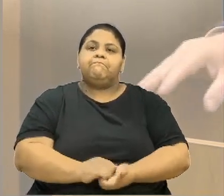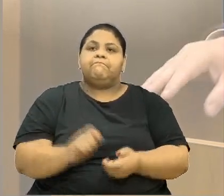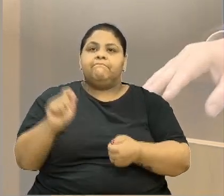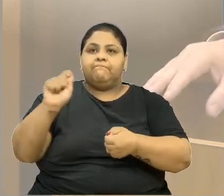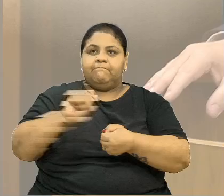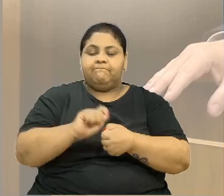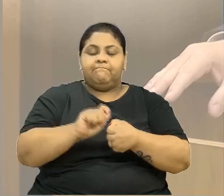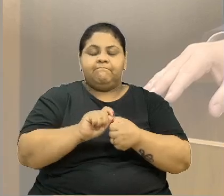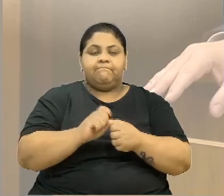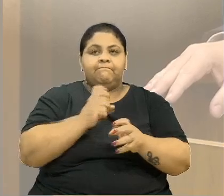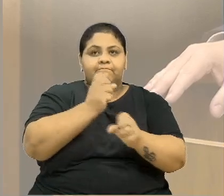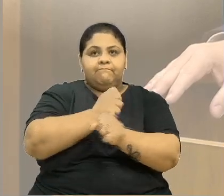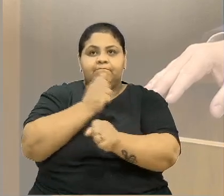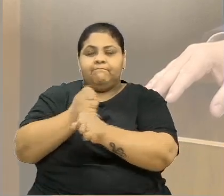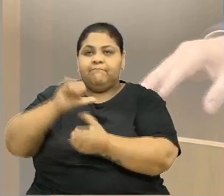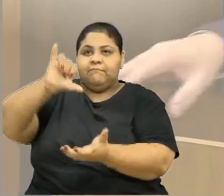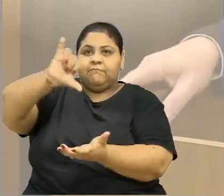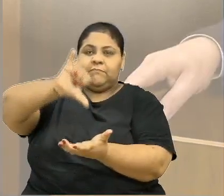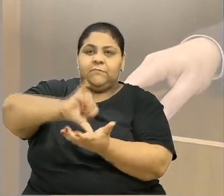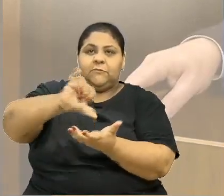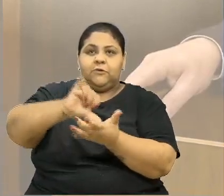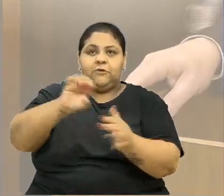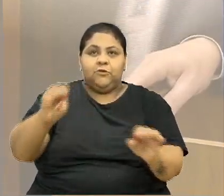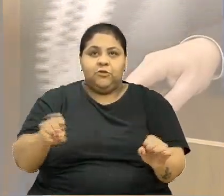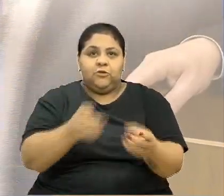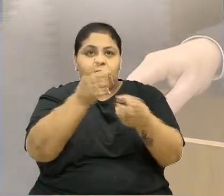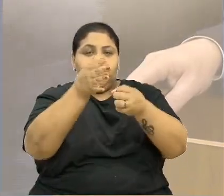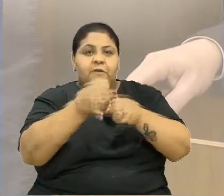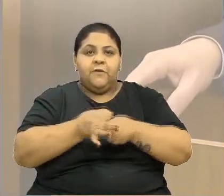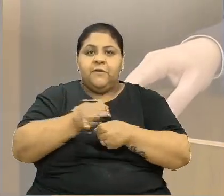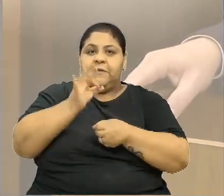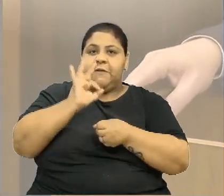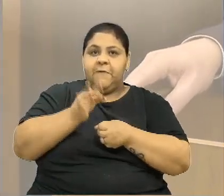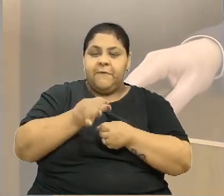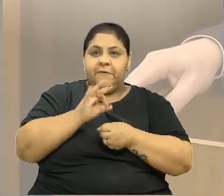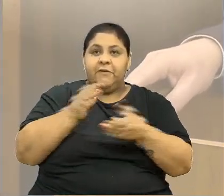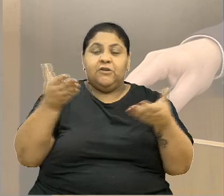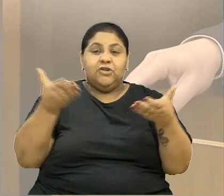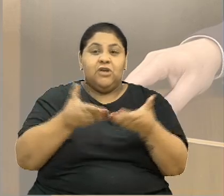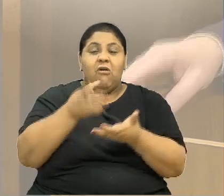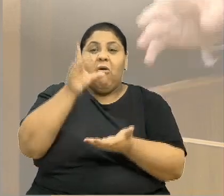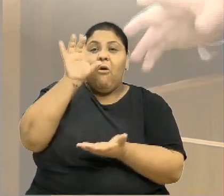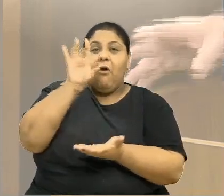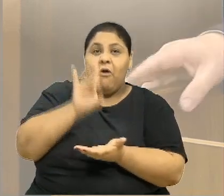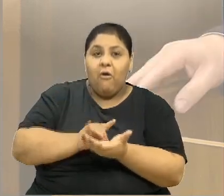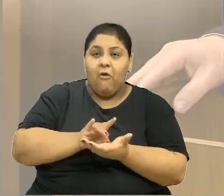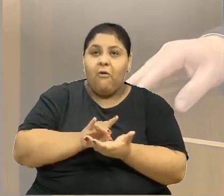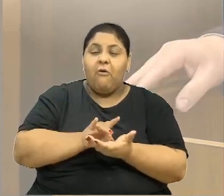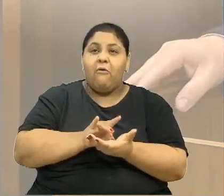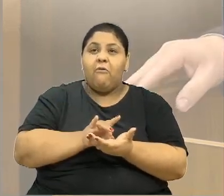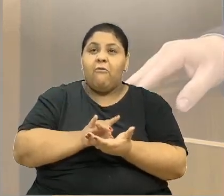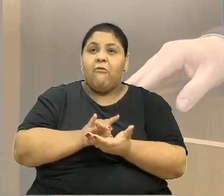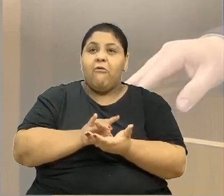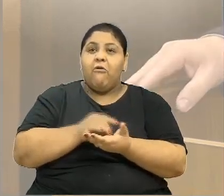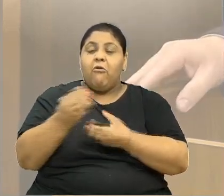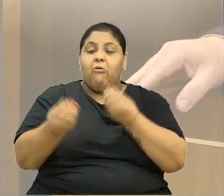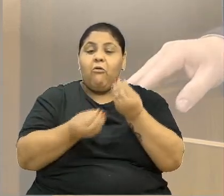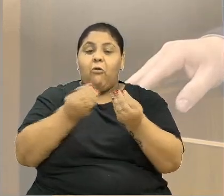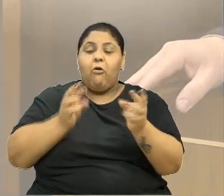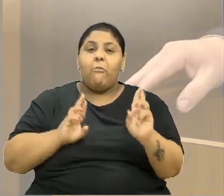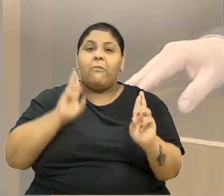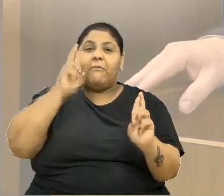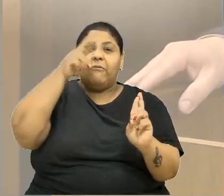Realizada anualmente no Centro de Eventos da Festa da Uva, a Electric Move já se consolidou, como